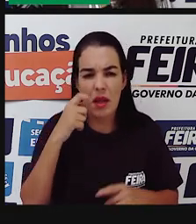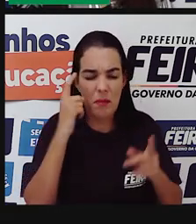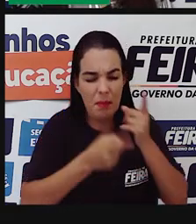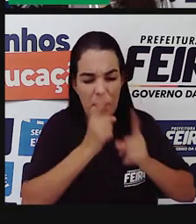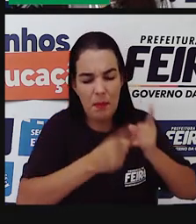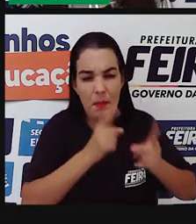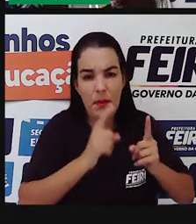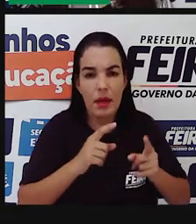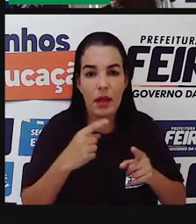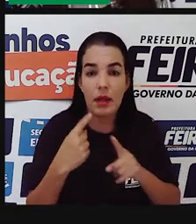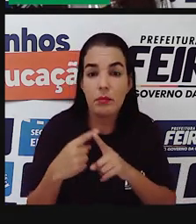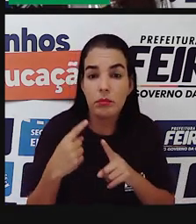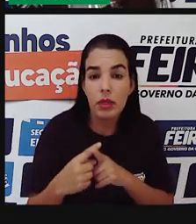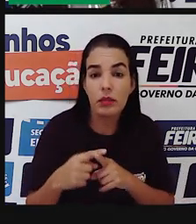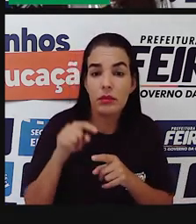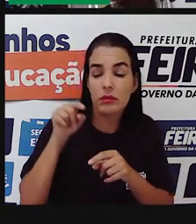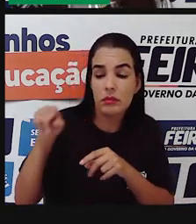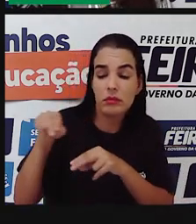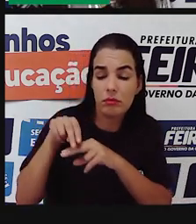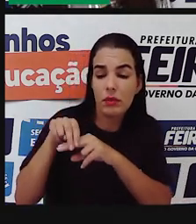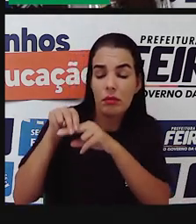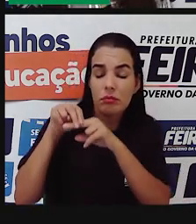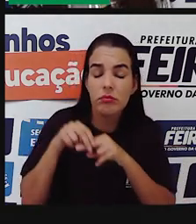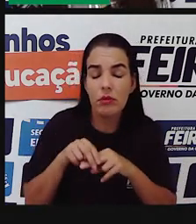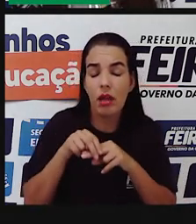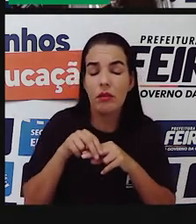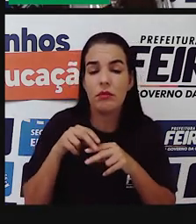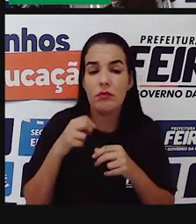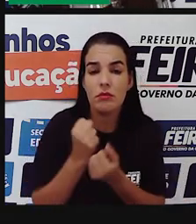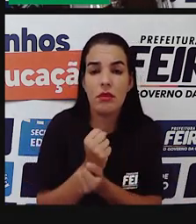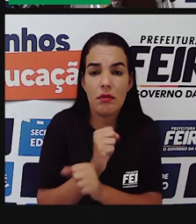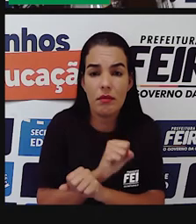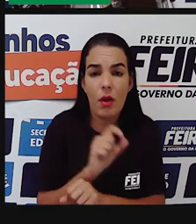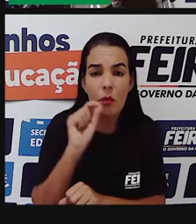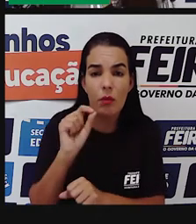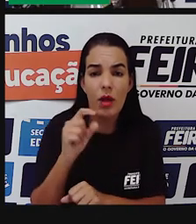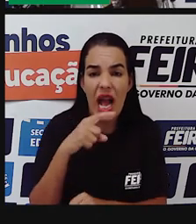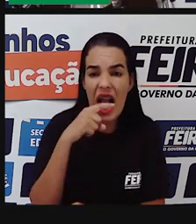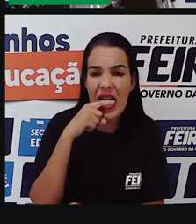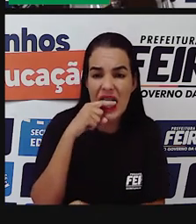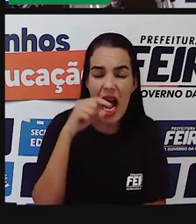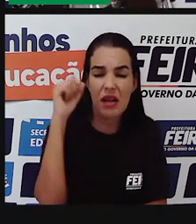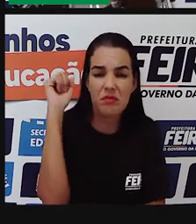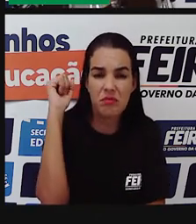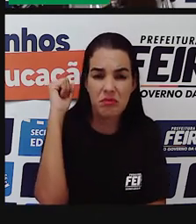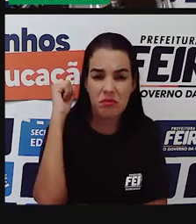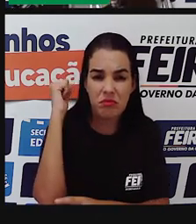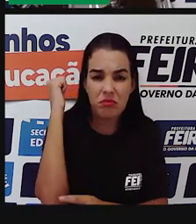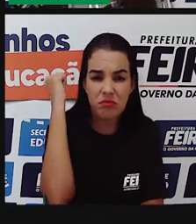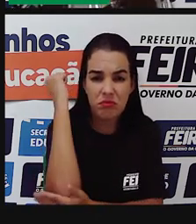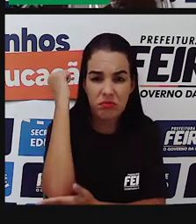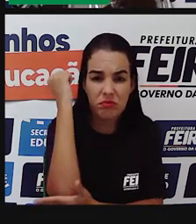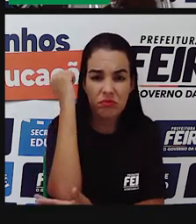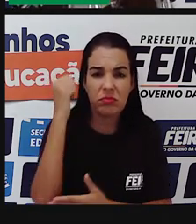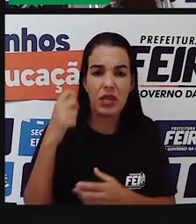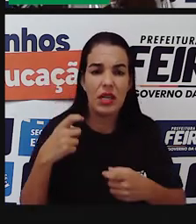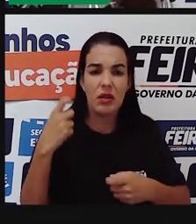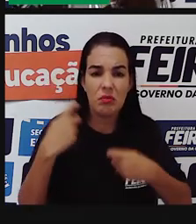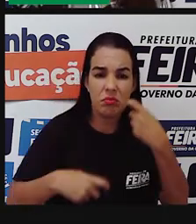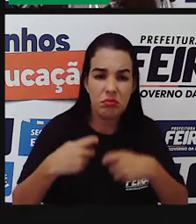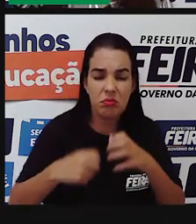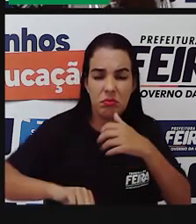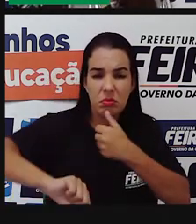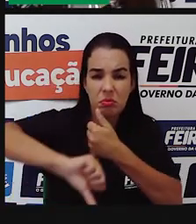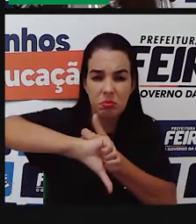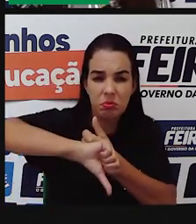temos sido alvos aonde a inveja, o crime e o insulto têm crivado impunemente as